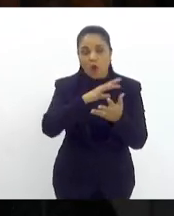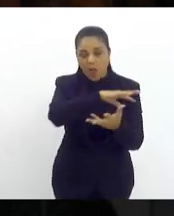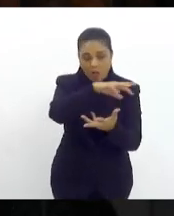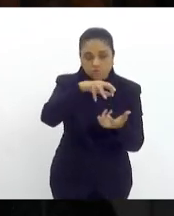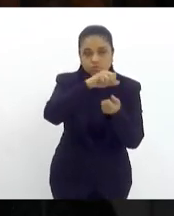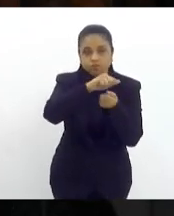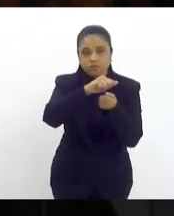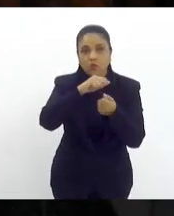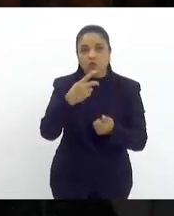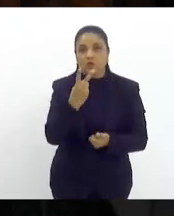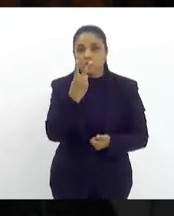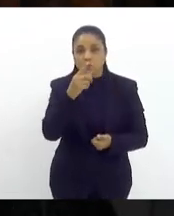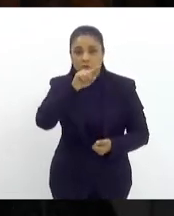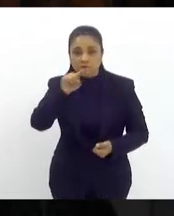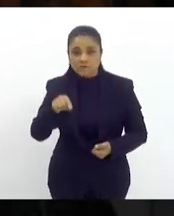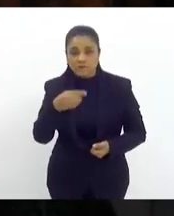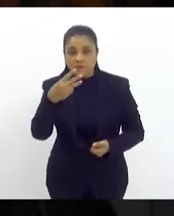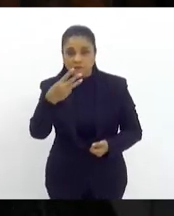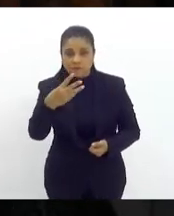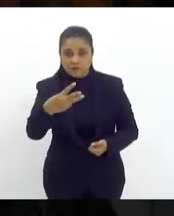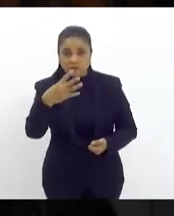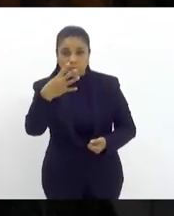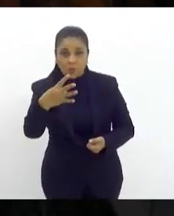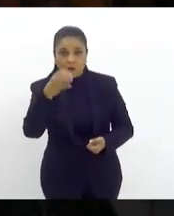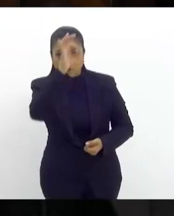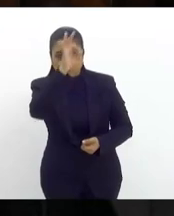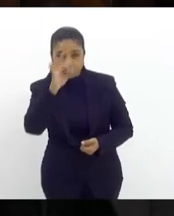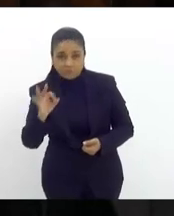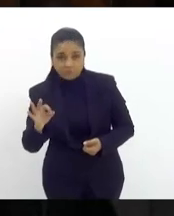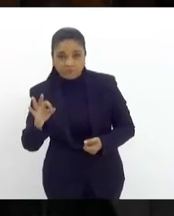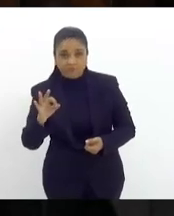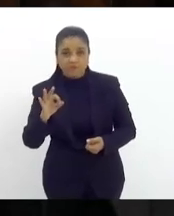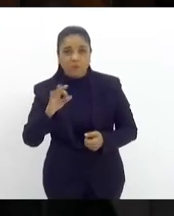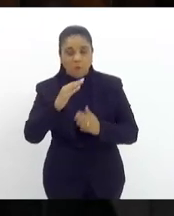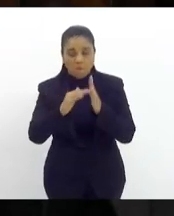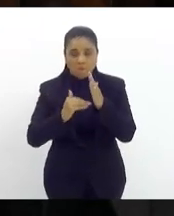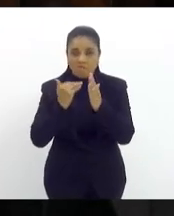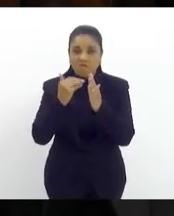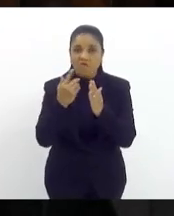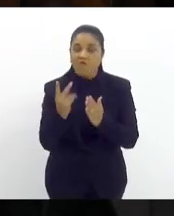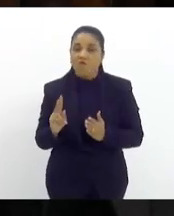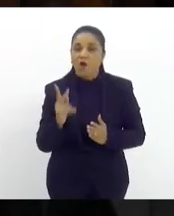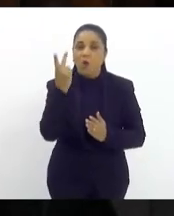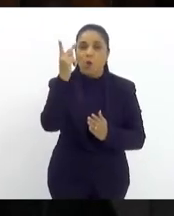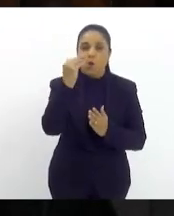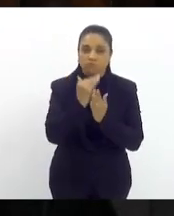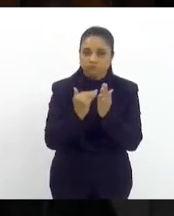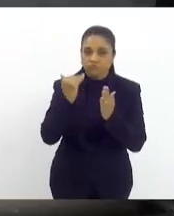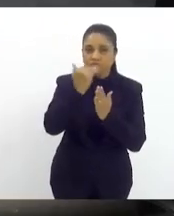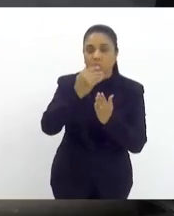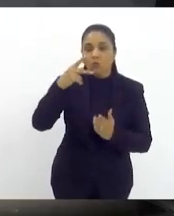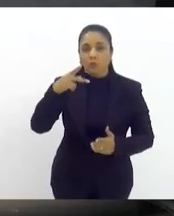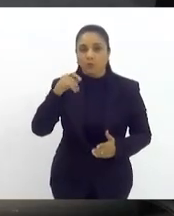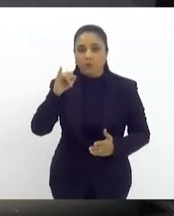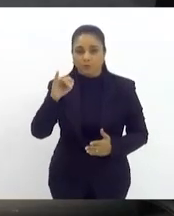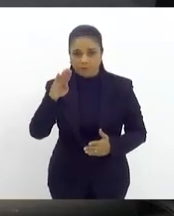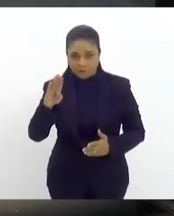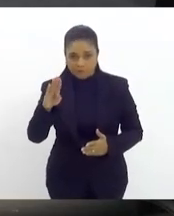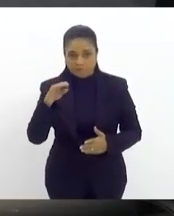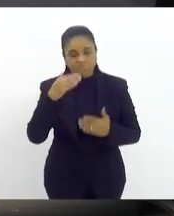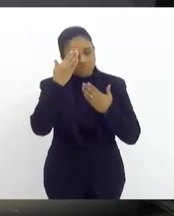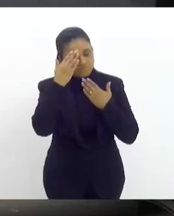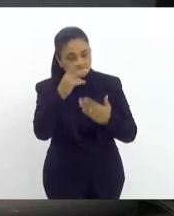vírgula 34 vezes o valor do crescimento do PIB Nacional Muito obrigado senhor presidente